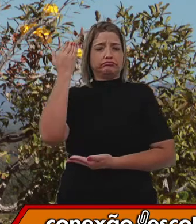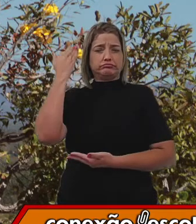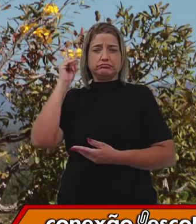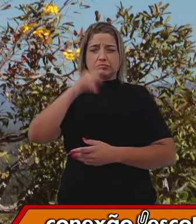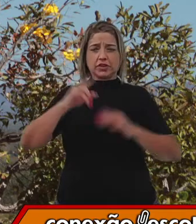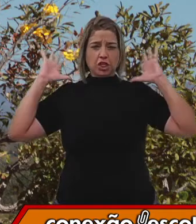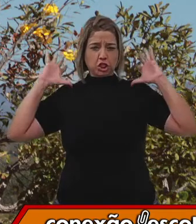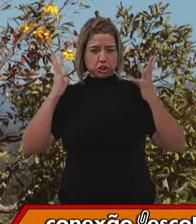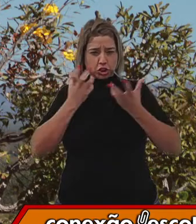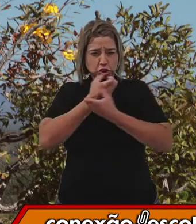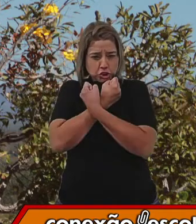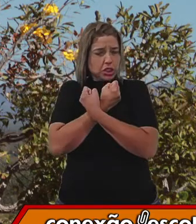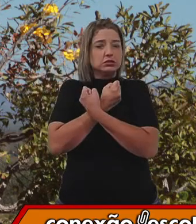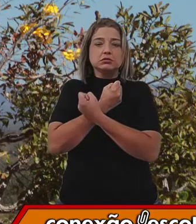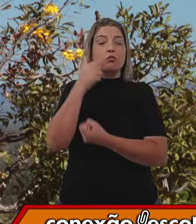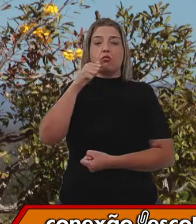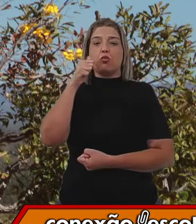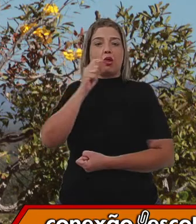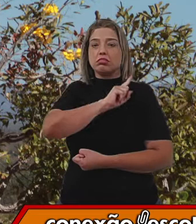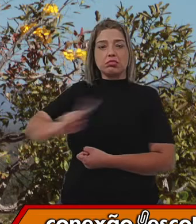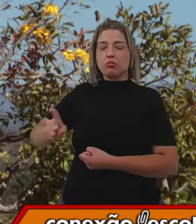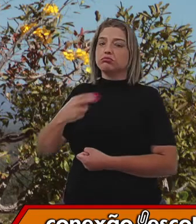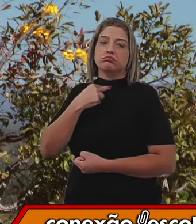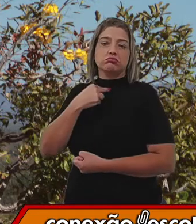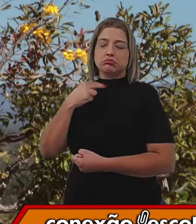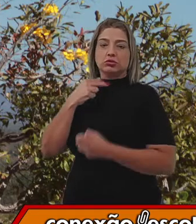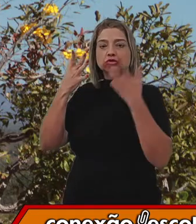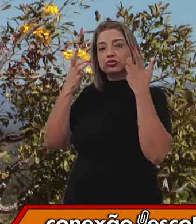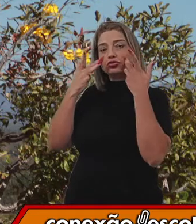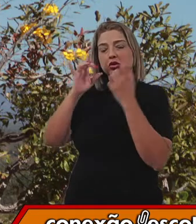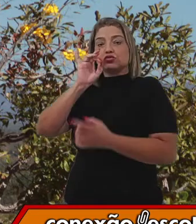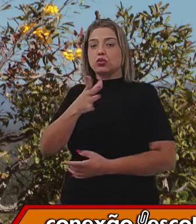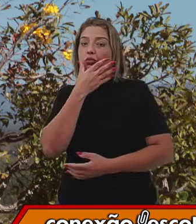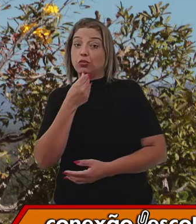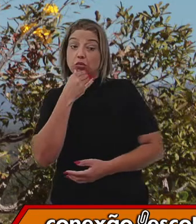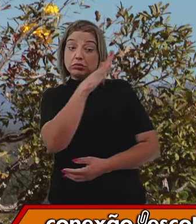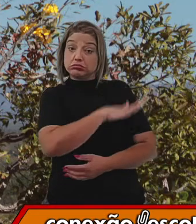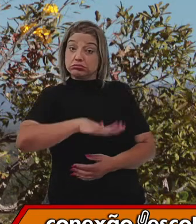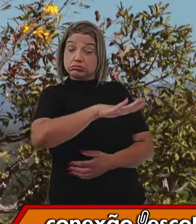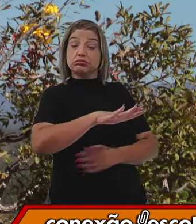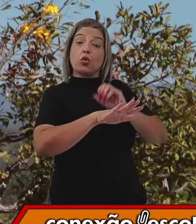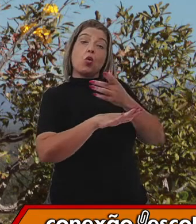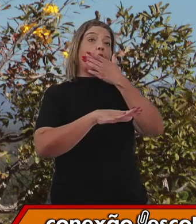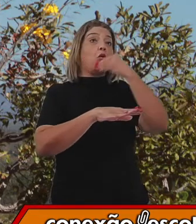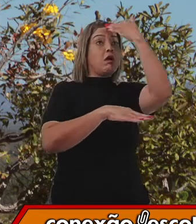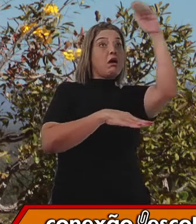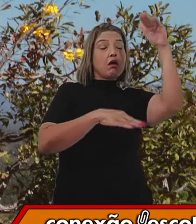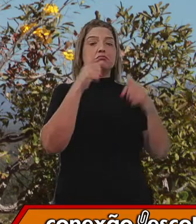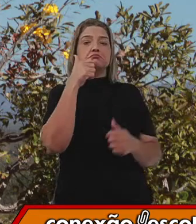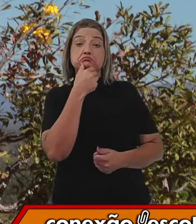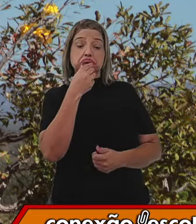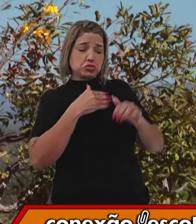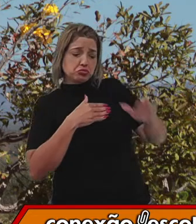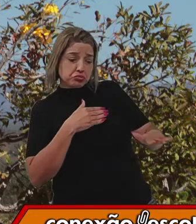no teatro. Os personagens femininos eram representados por homens ou meninos que se vestiam de mulher, como